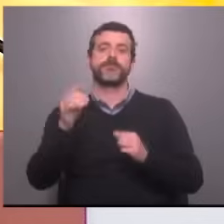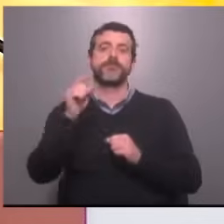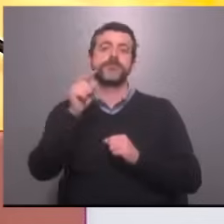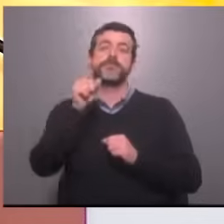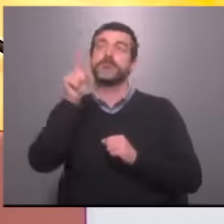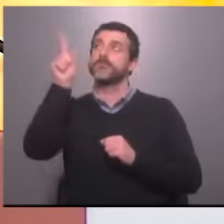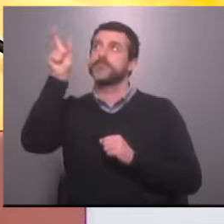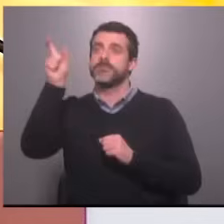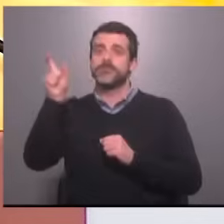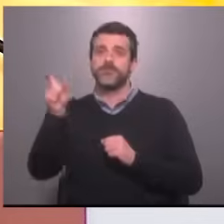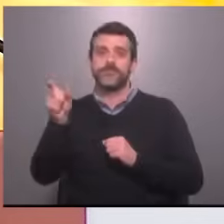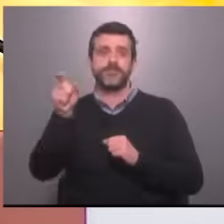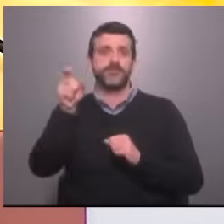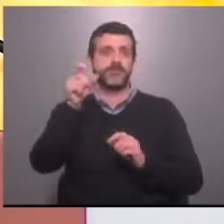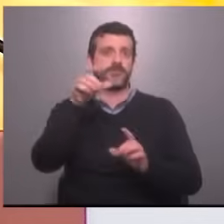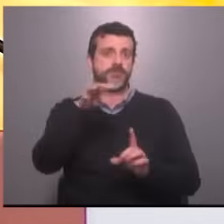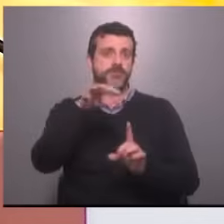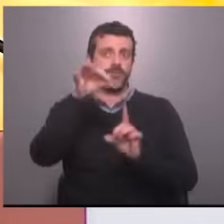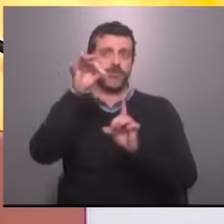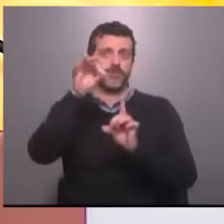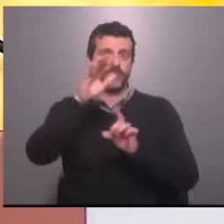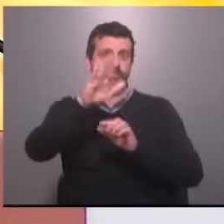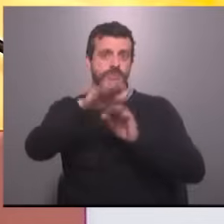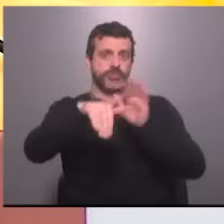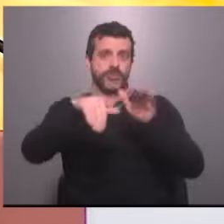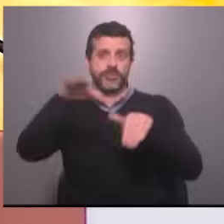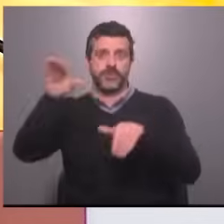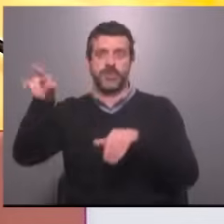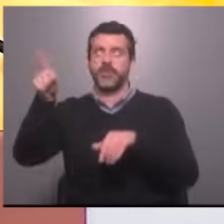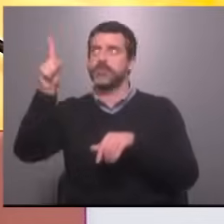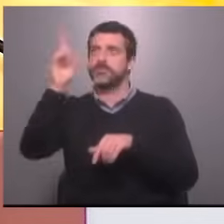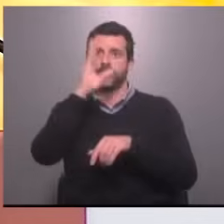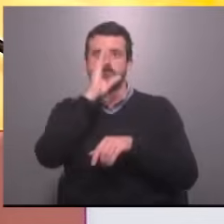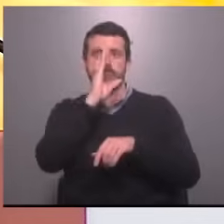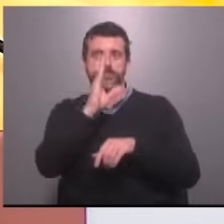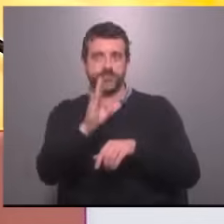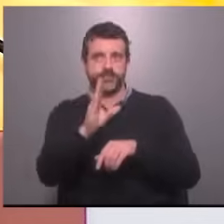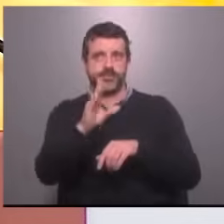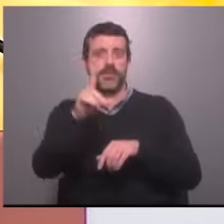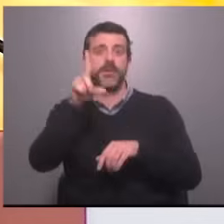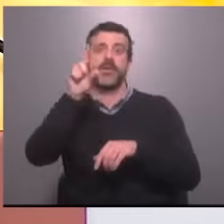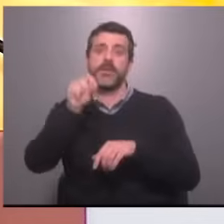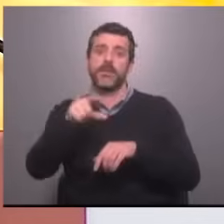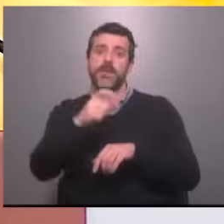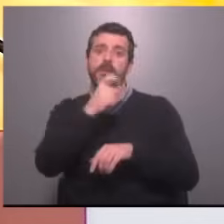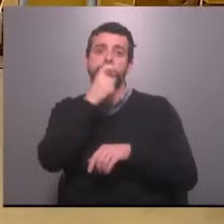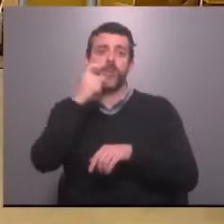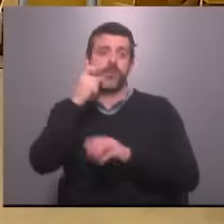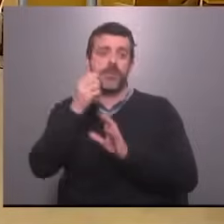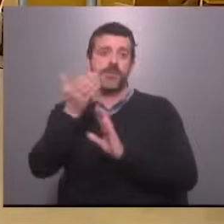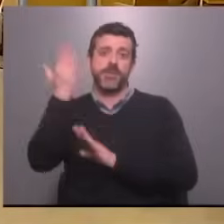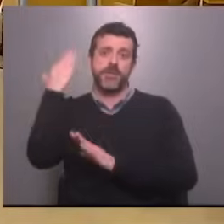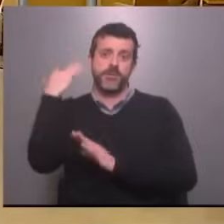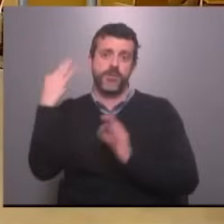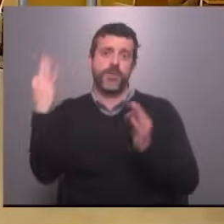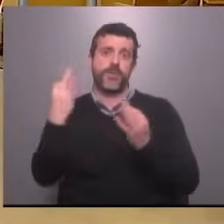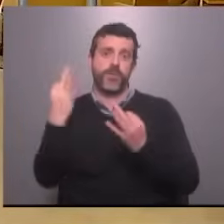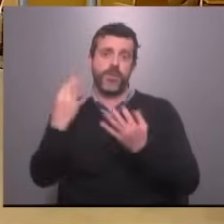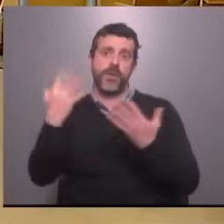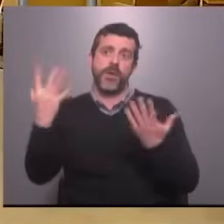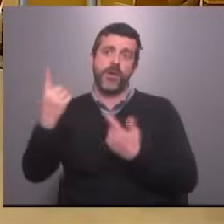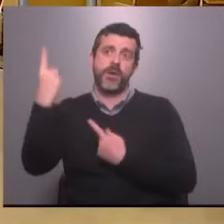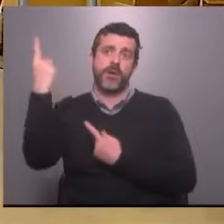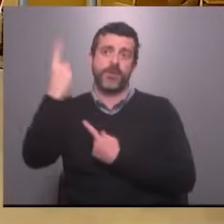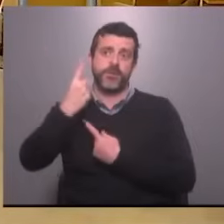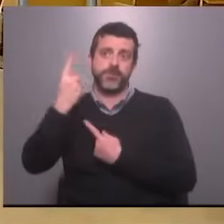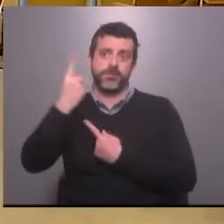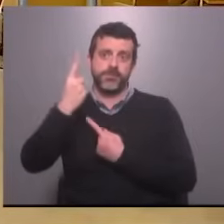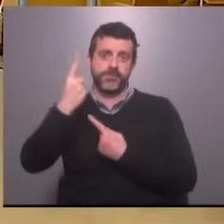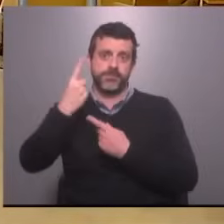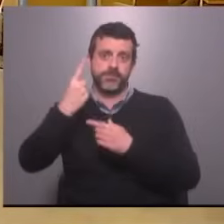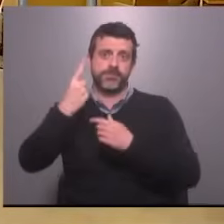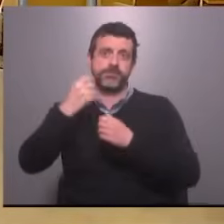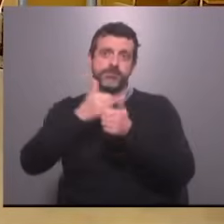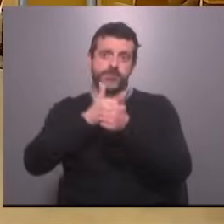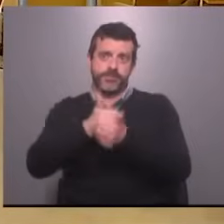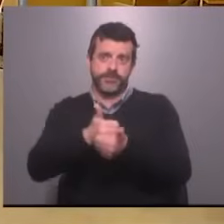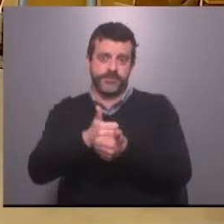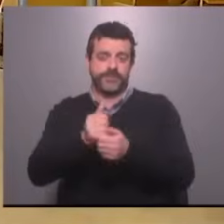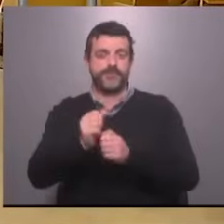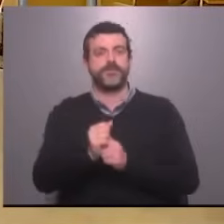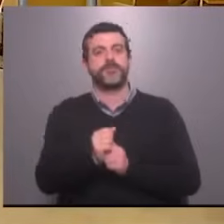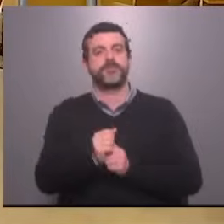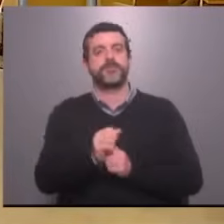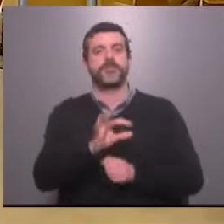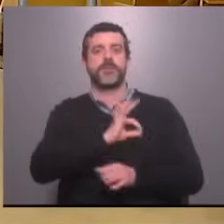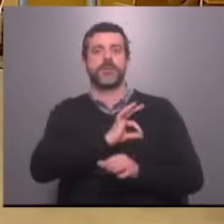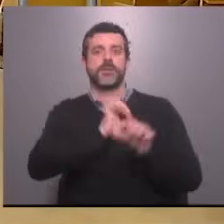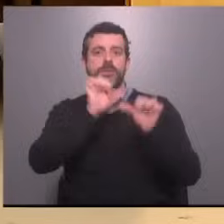É fiel aquele que vos chama e cumprirá as suas promessas.